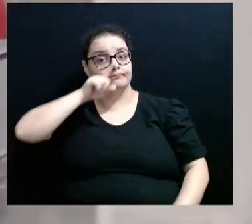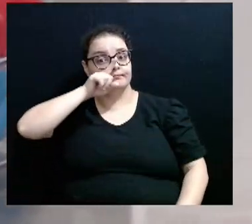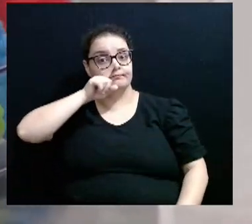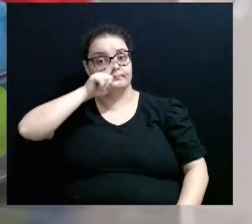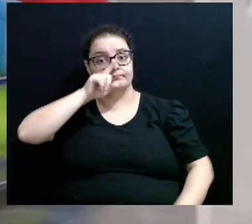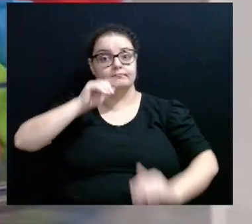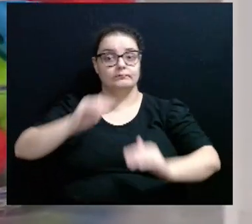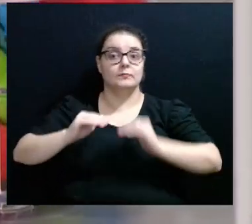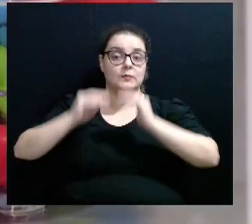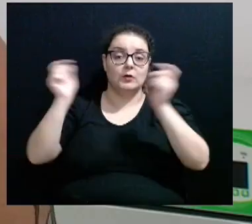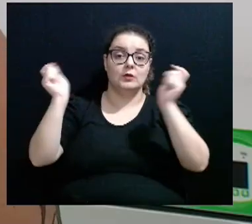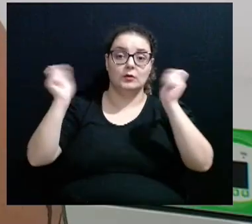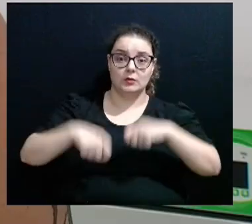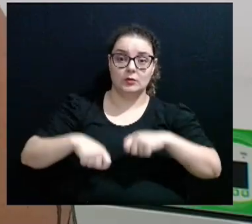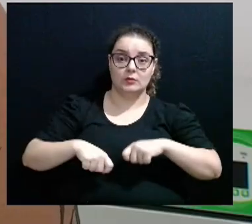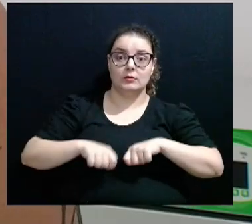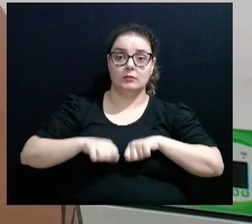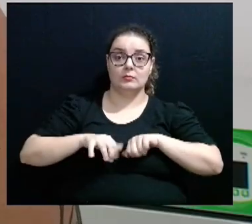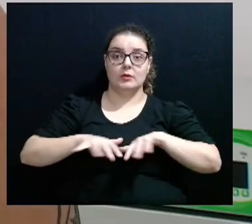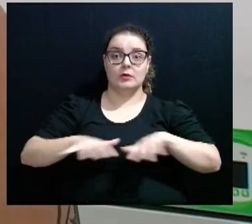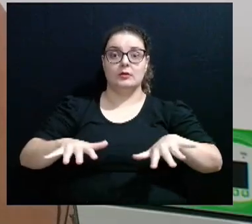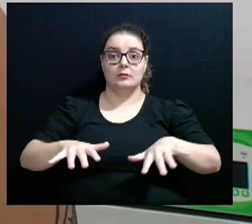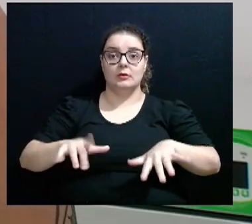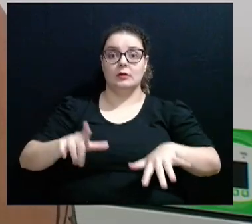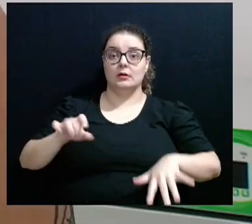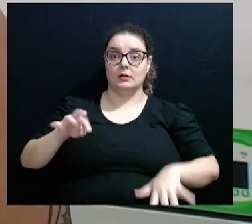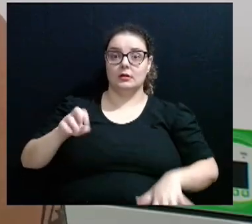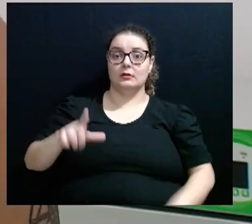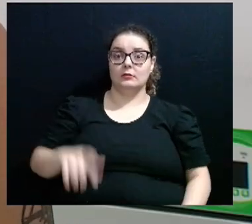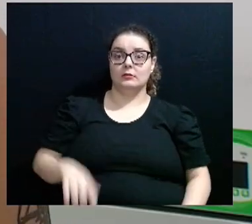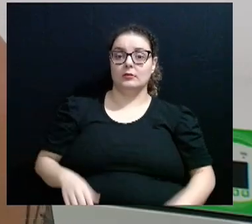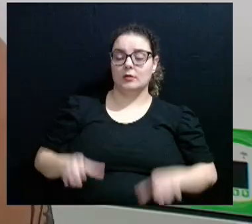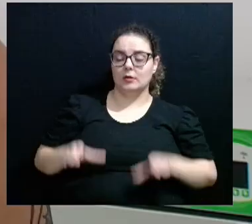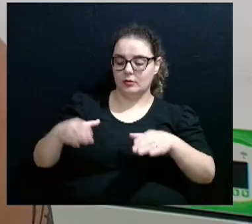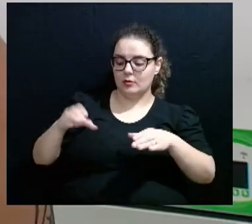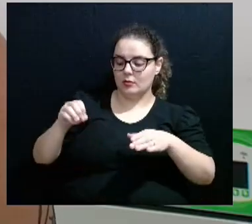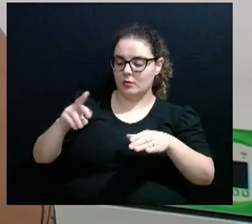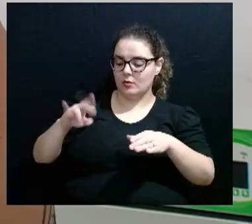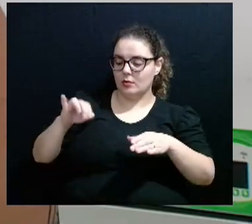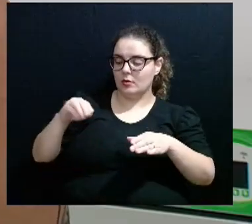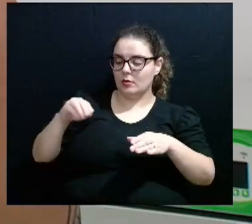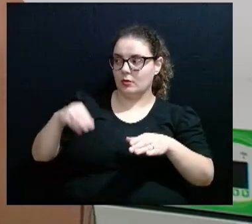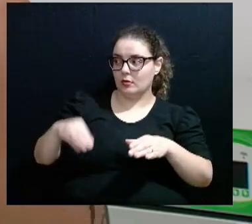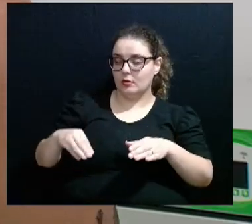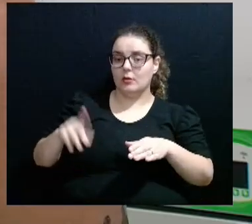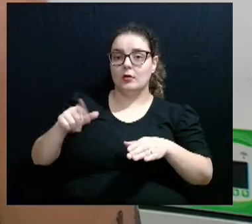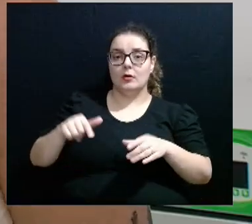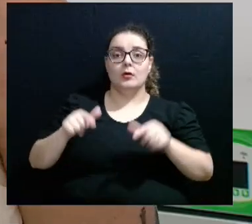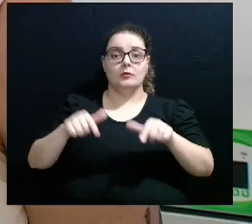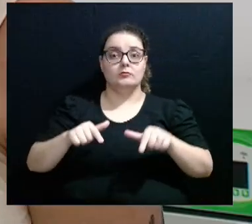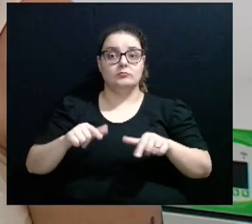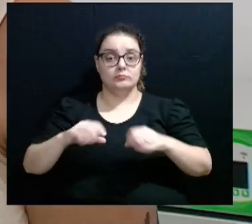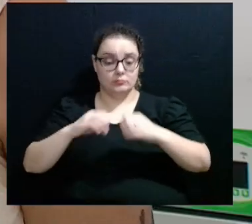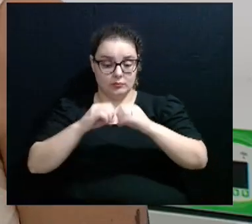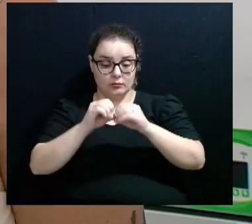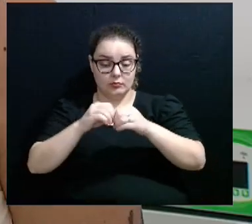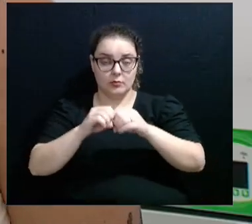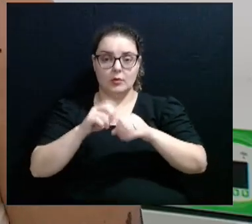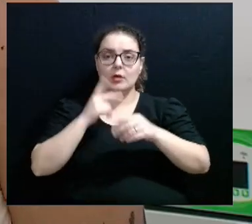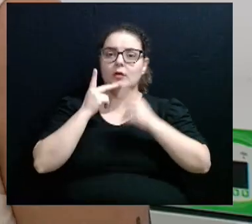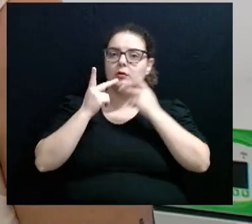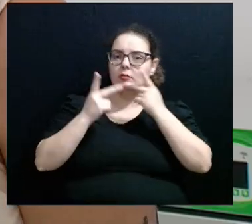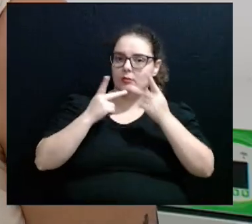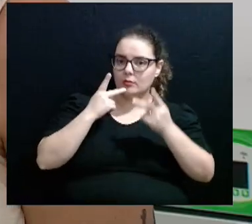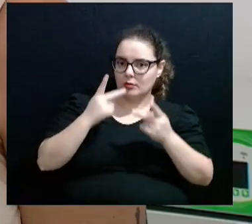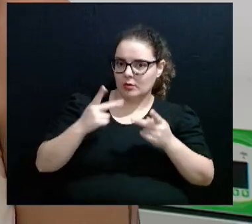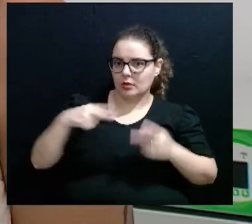potencial infeccioso e letal. O complexo Orion é um complexo laboratorial, então muito se fala sobre o nível de